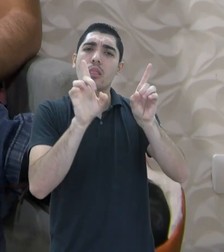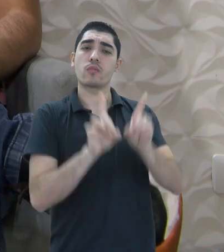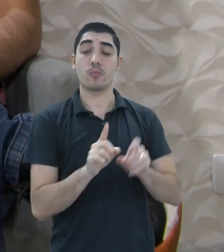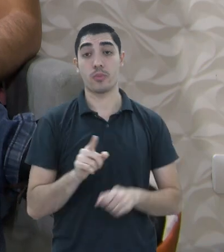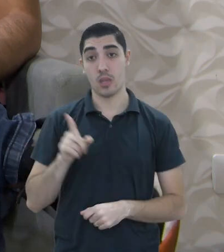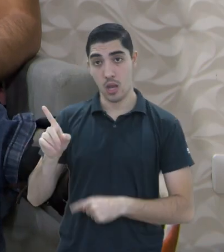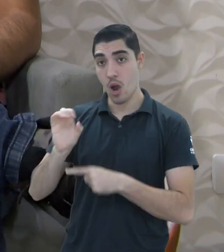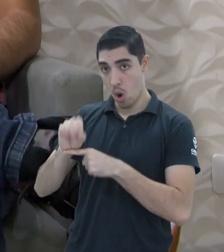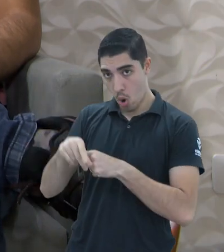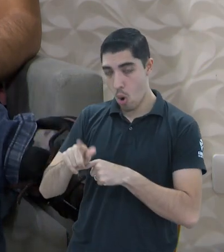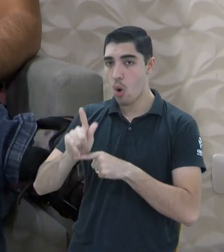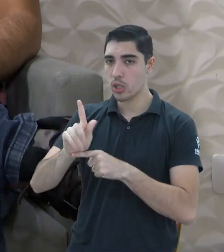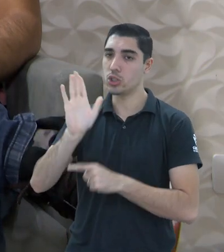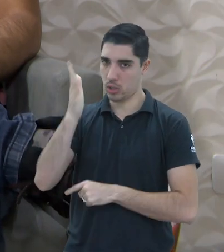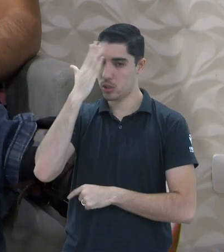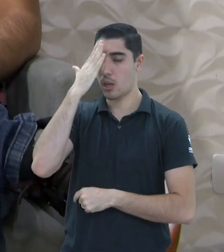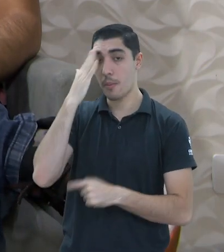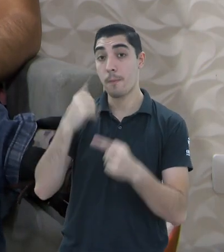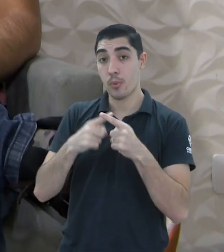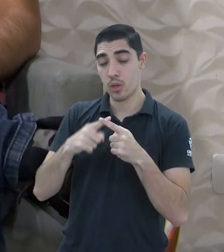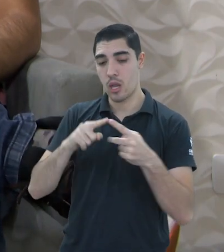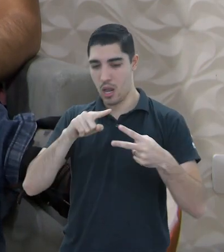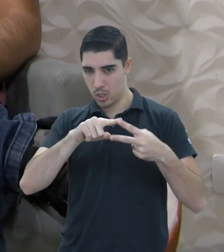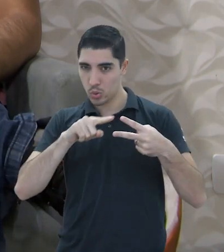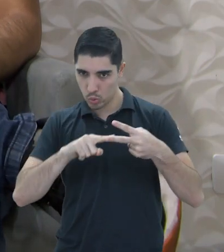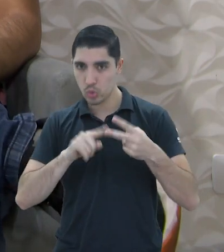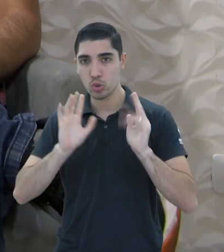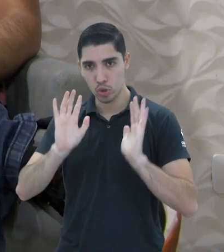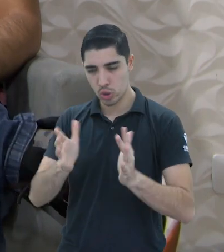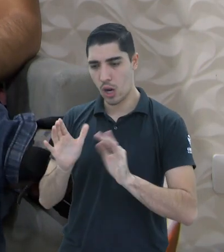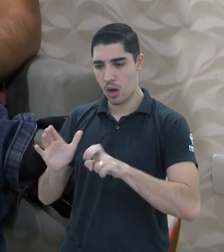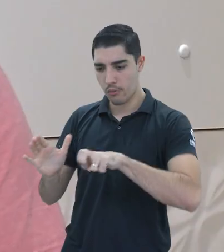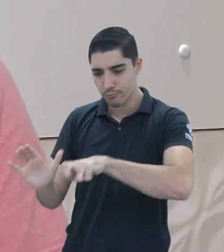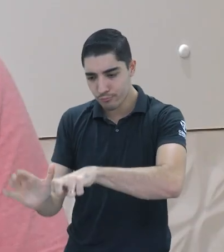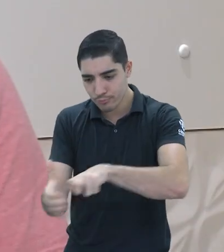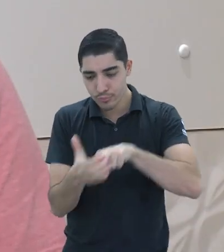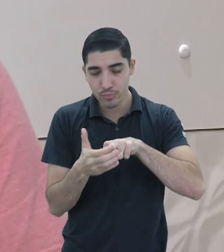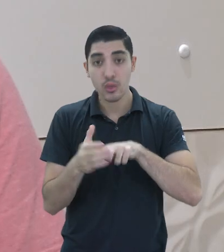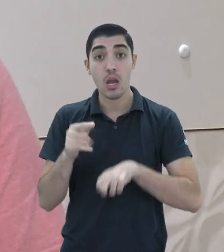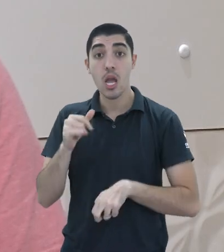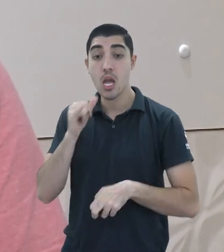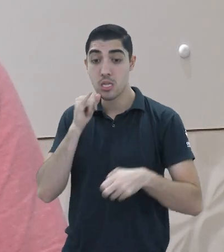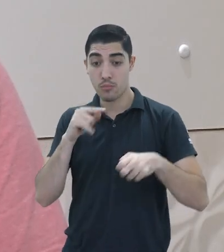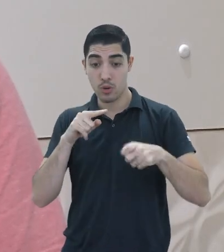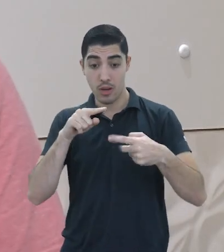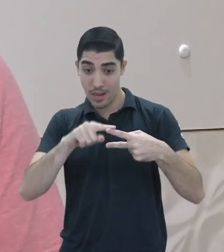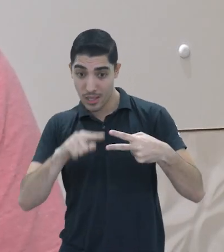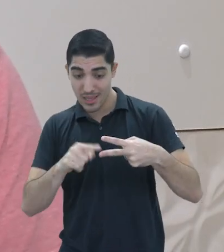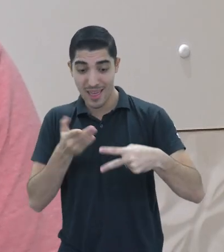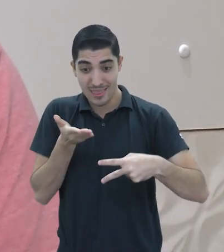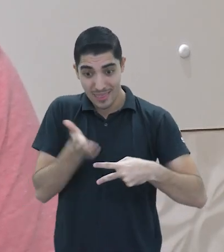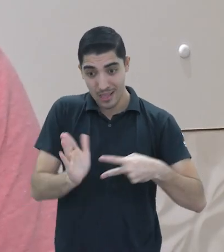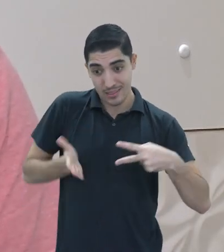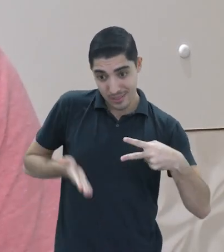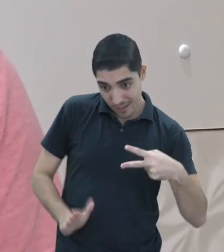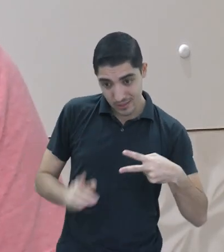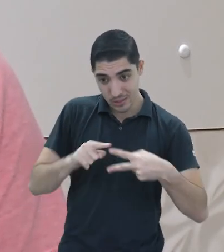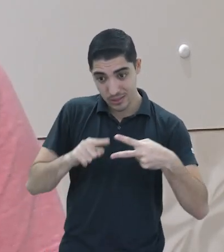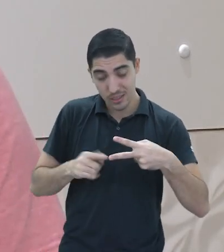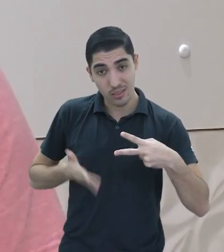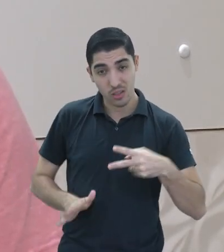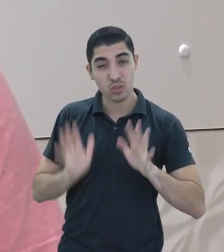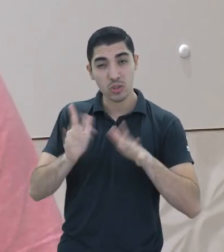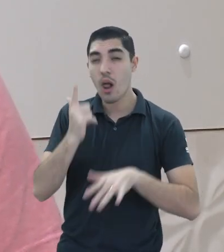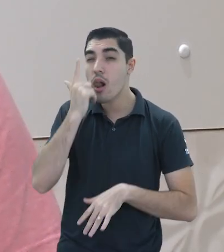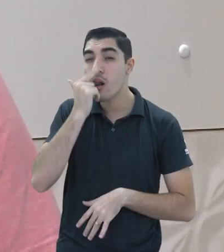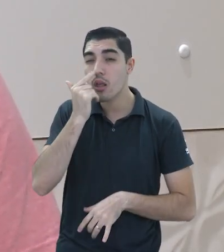tinha noção, porque a ONG resgatou elas, eu acho que alguns dias depois do nascimento. As 2 elas